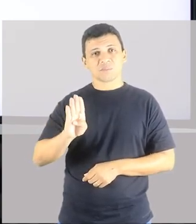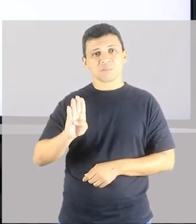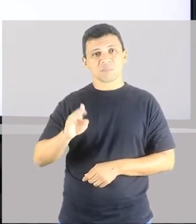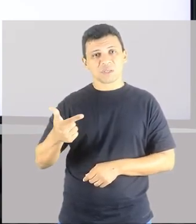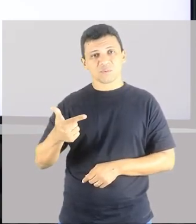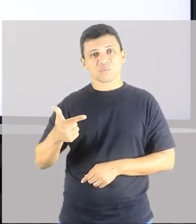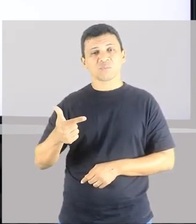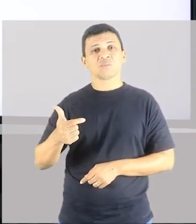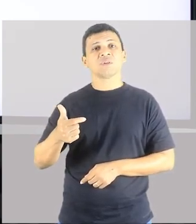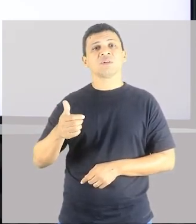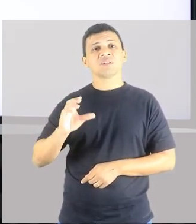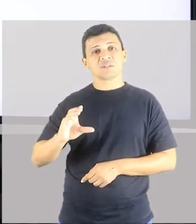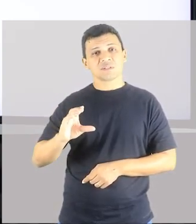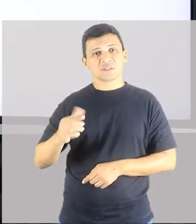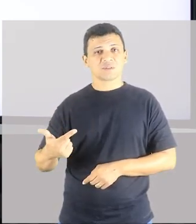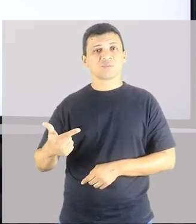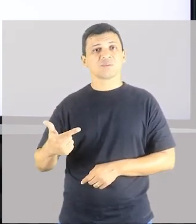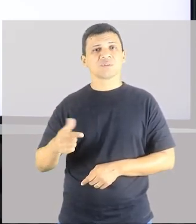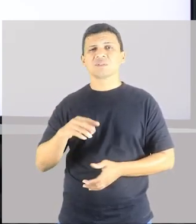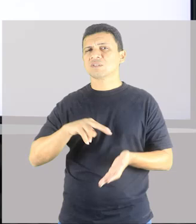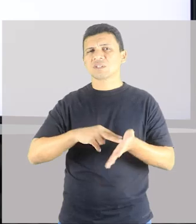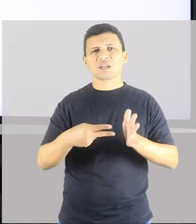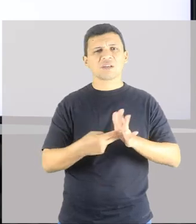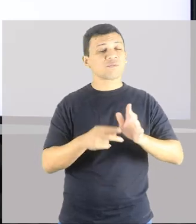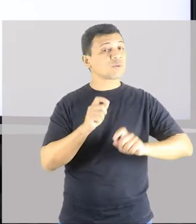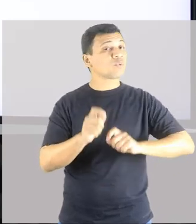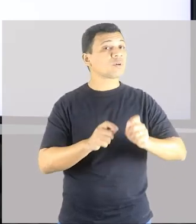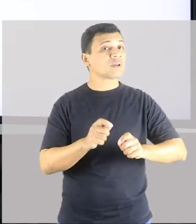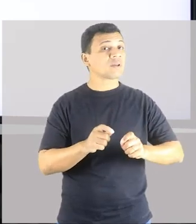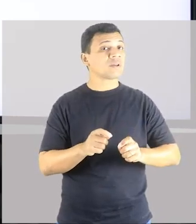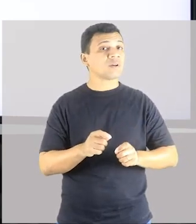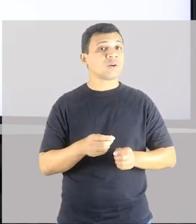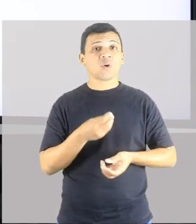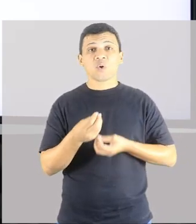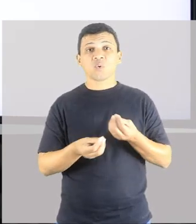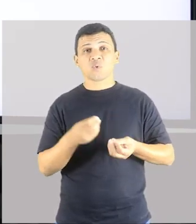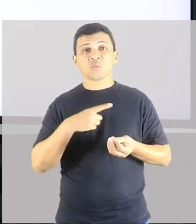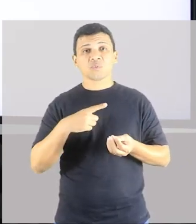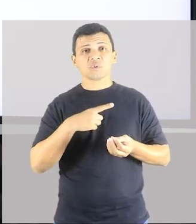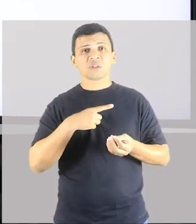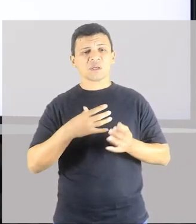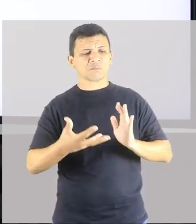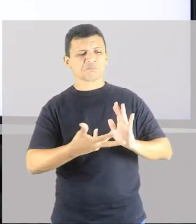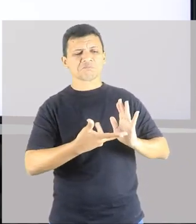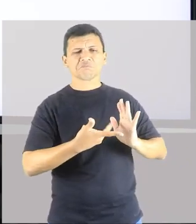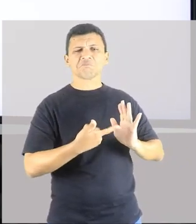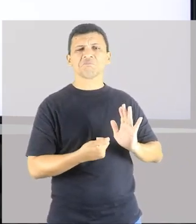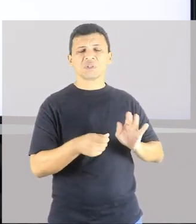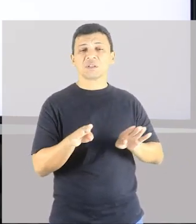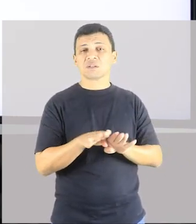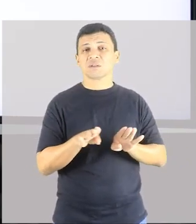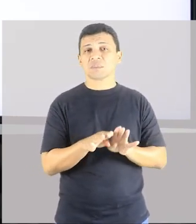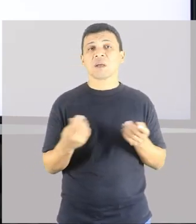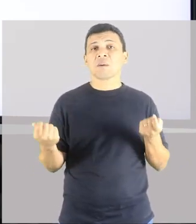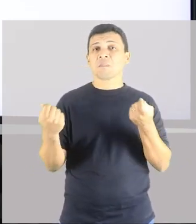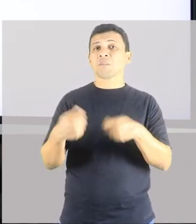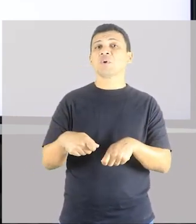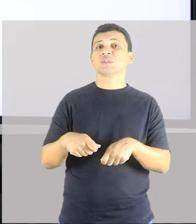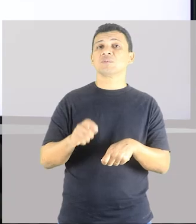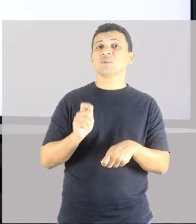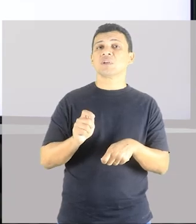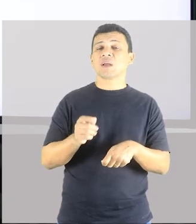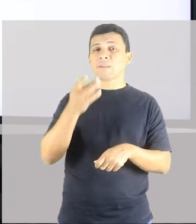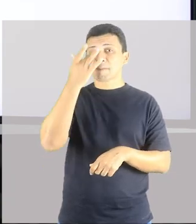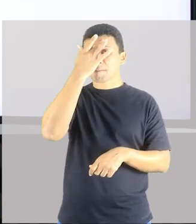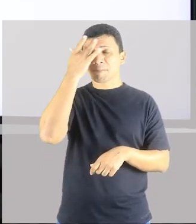B1, C2. Isso quer dizer o grau de proficiência ou a possibilidade que aquela